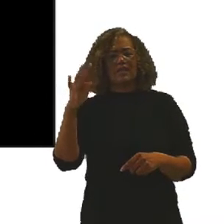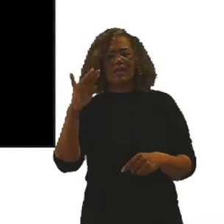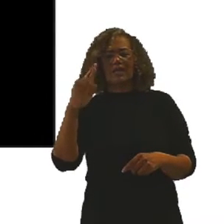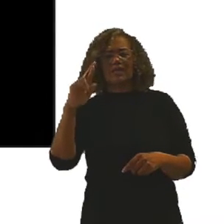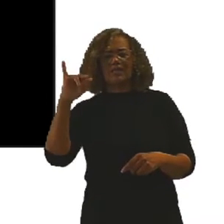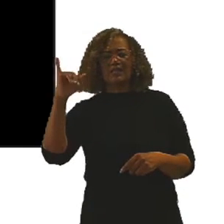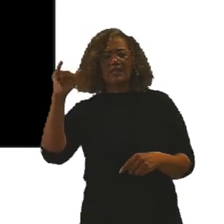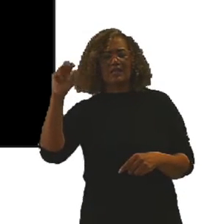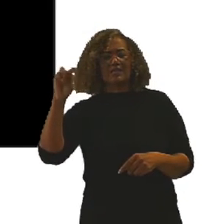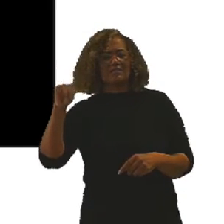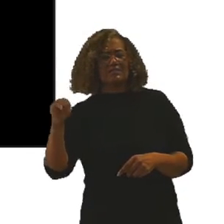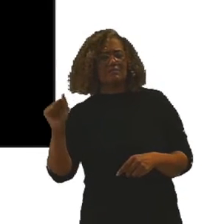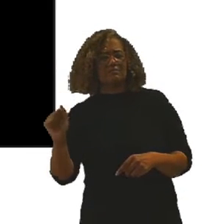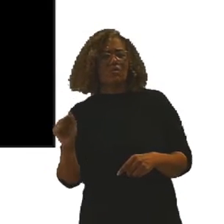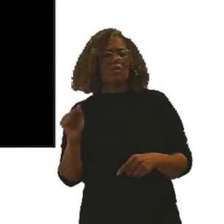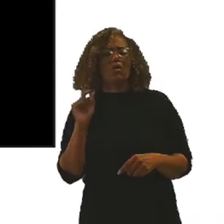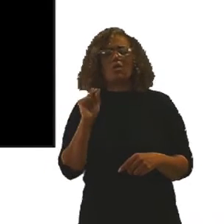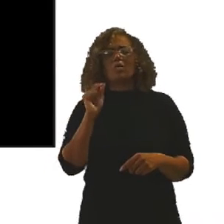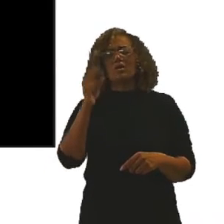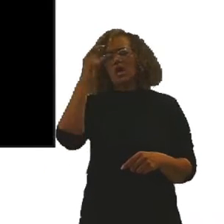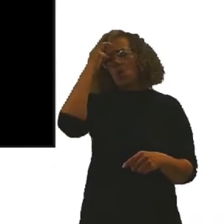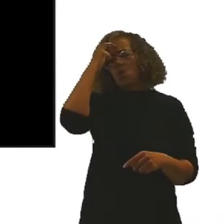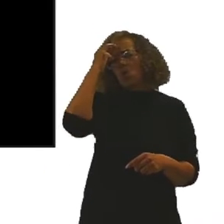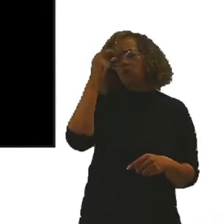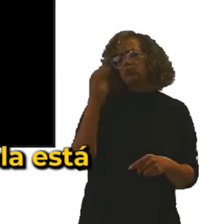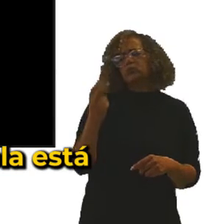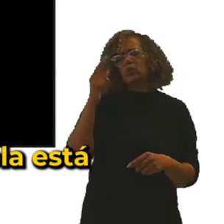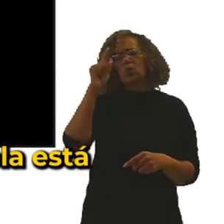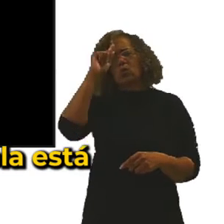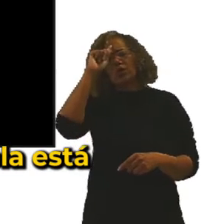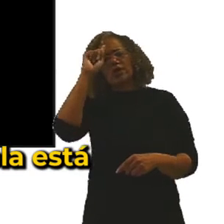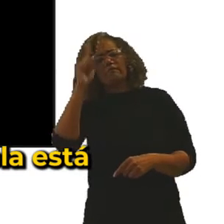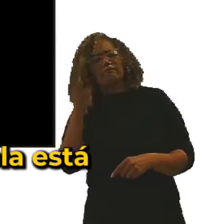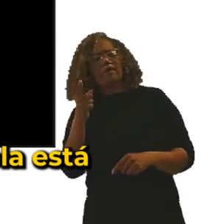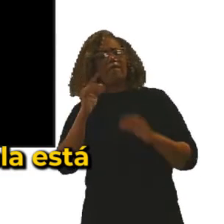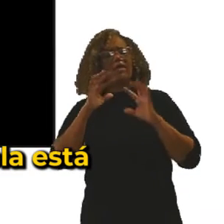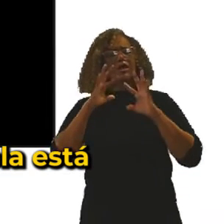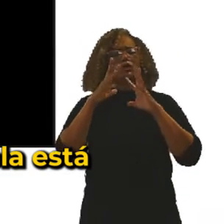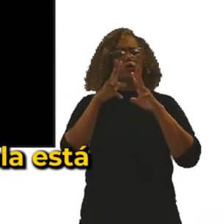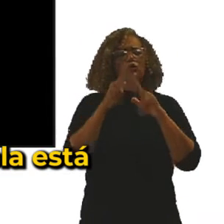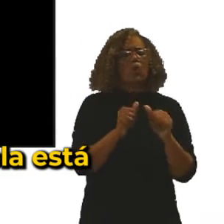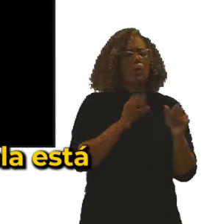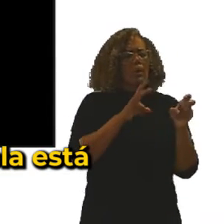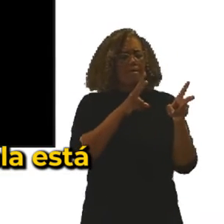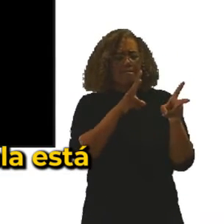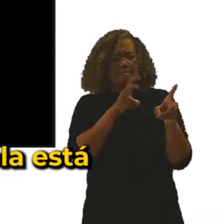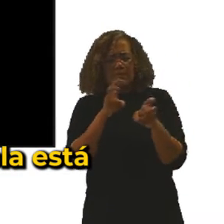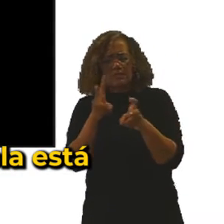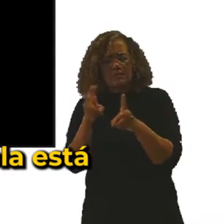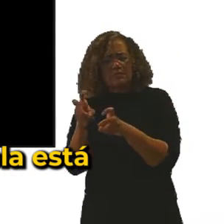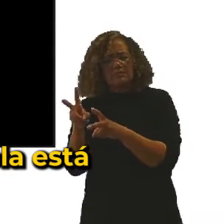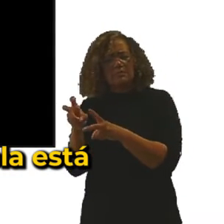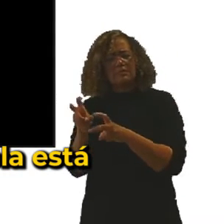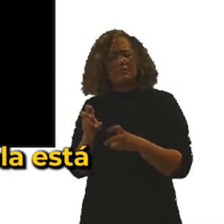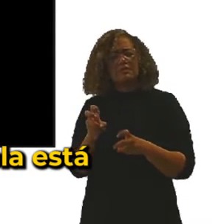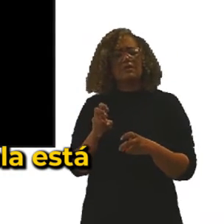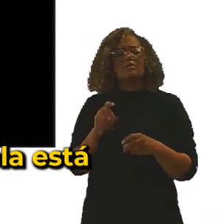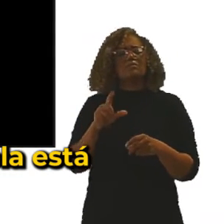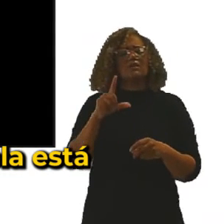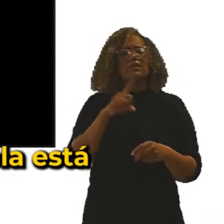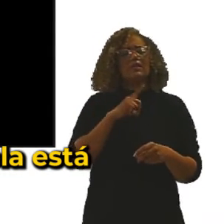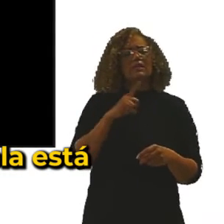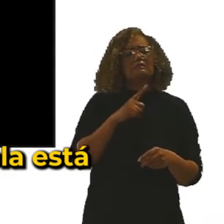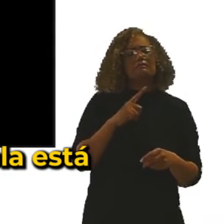cultural em que todas as ideias e todas as percepções, que essa